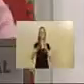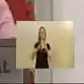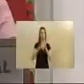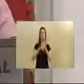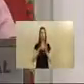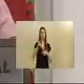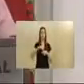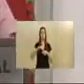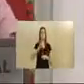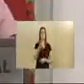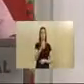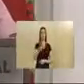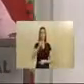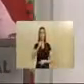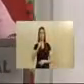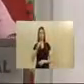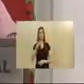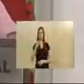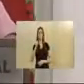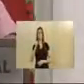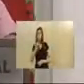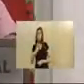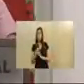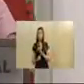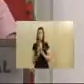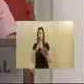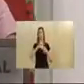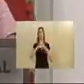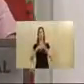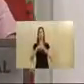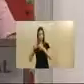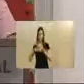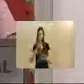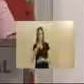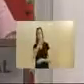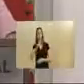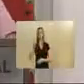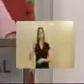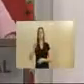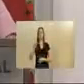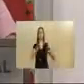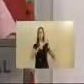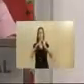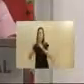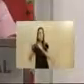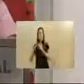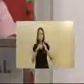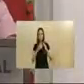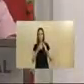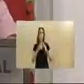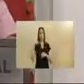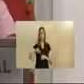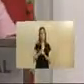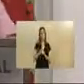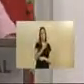78 e 84 que criou as olimpíadas das associações de moradores e este ano